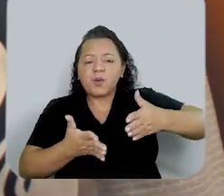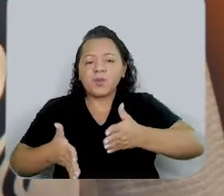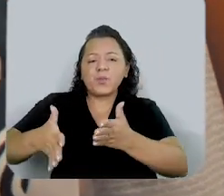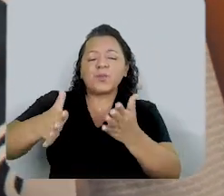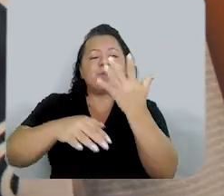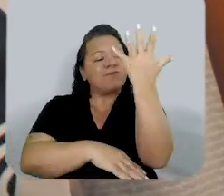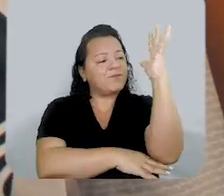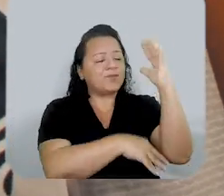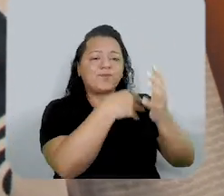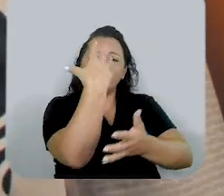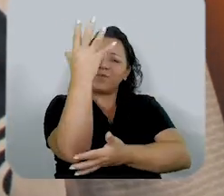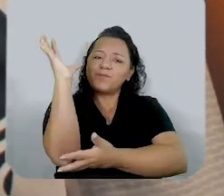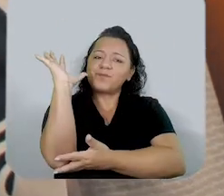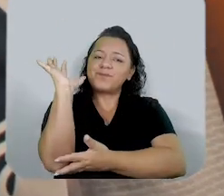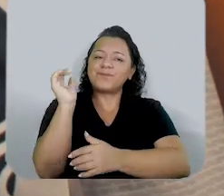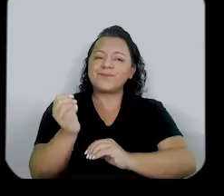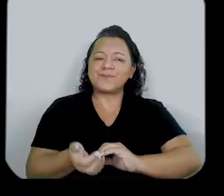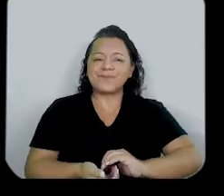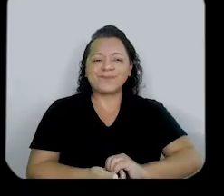pelas águas da floresta.